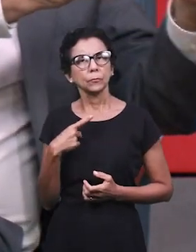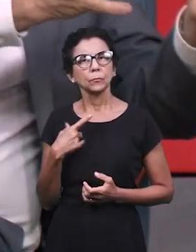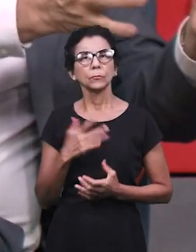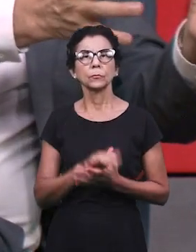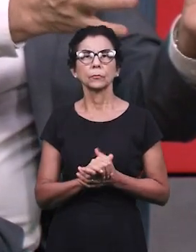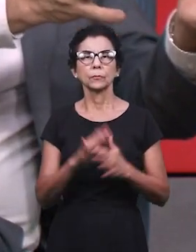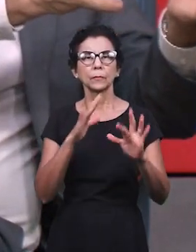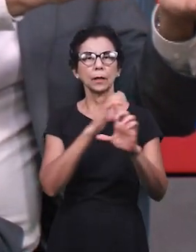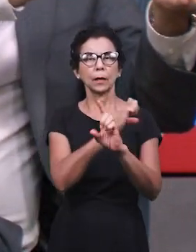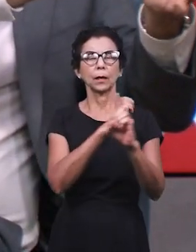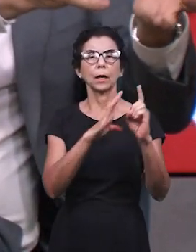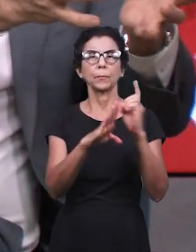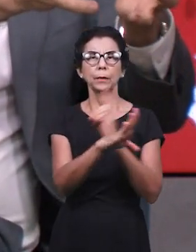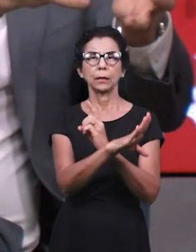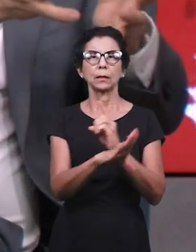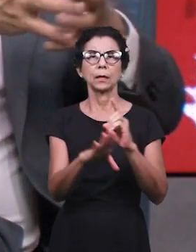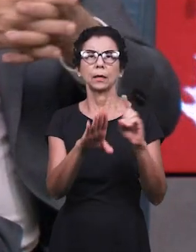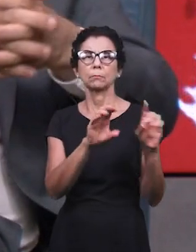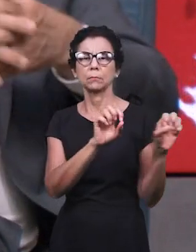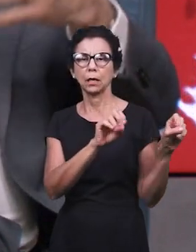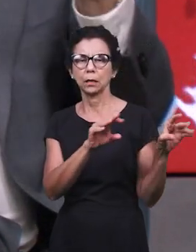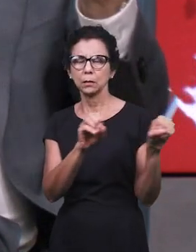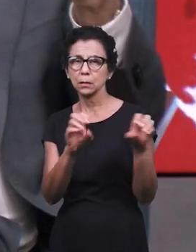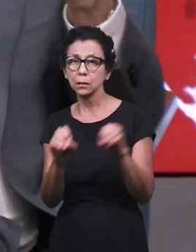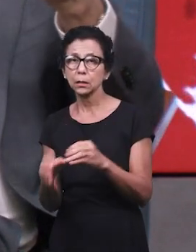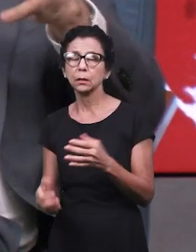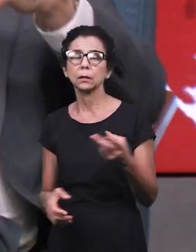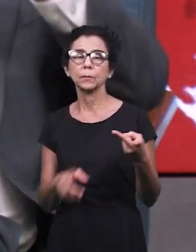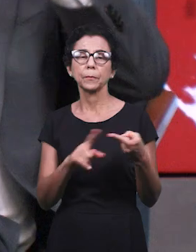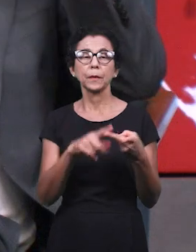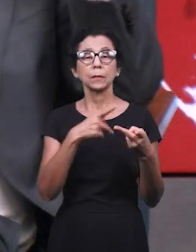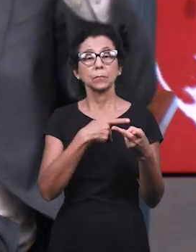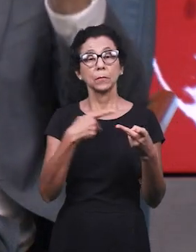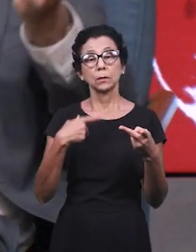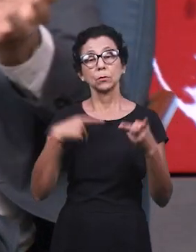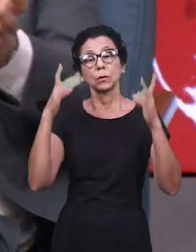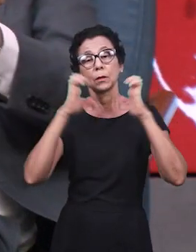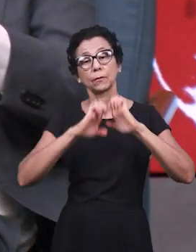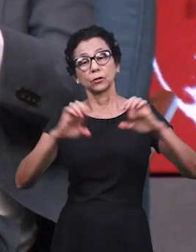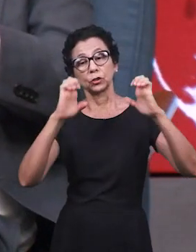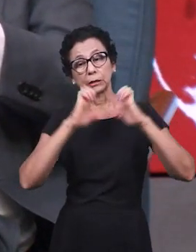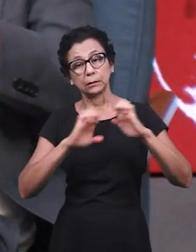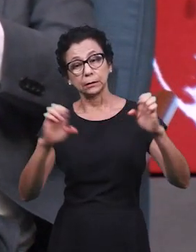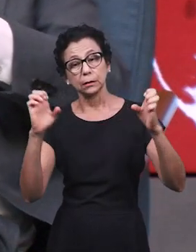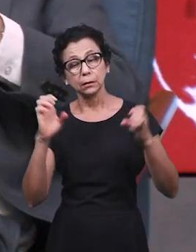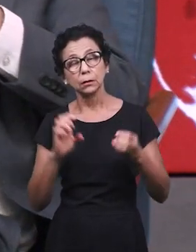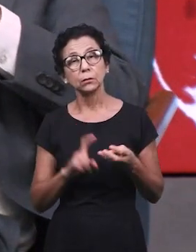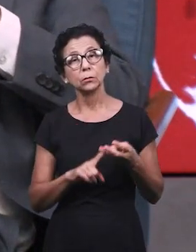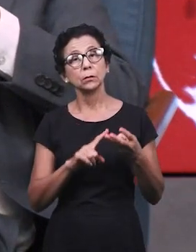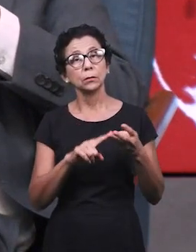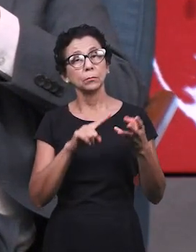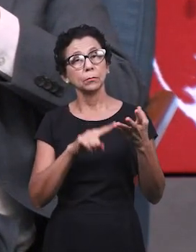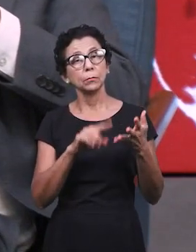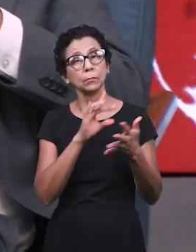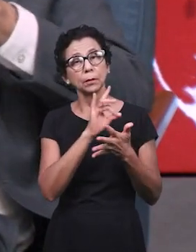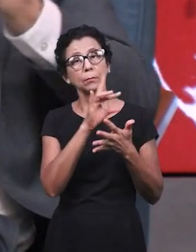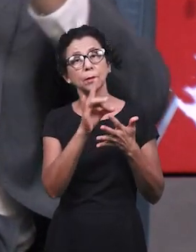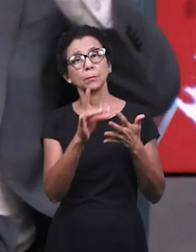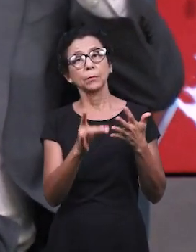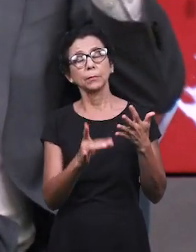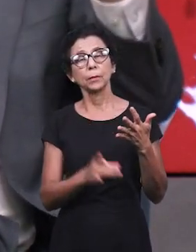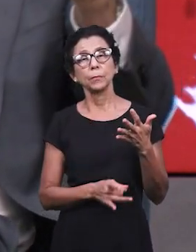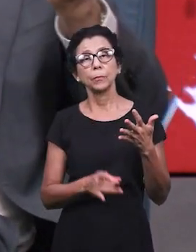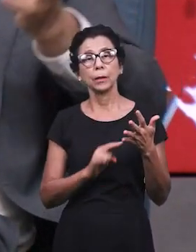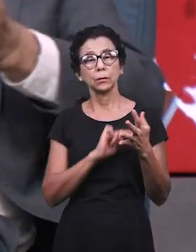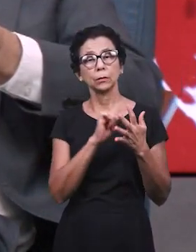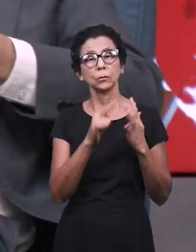os pastores hoje usados na evangelização e Deus tem usado. Então isso tudo forma o quê?